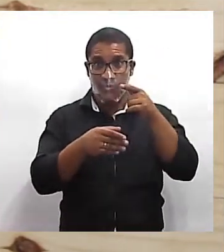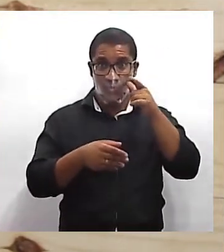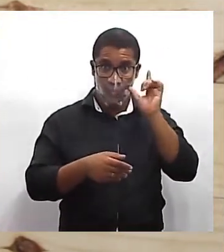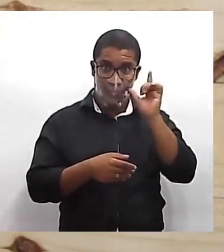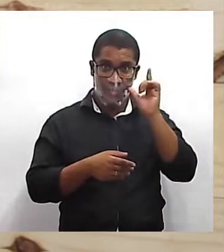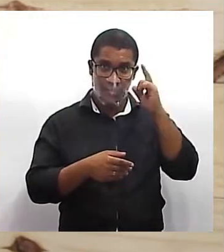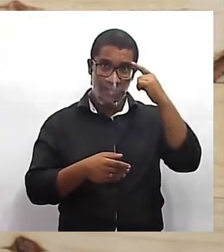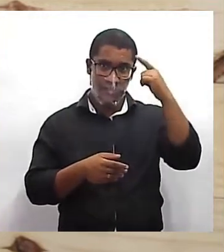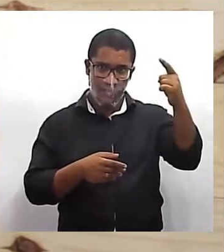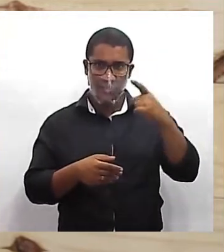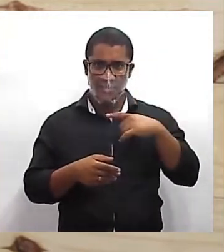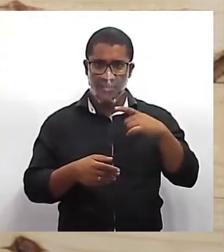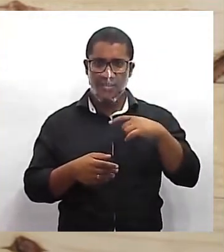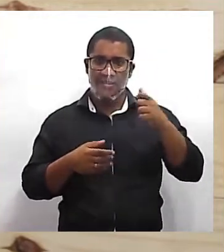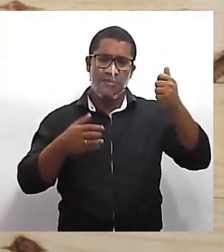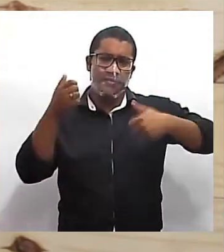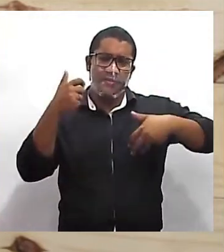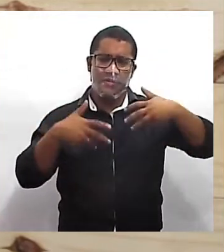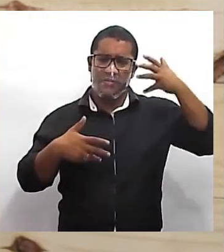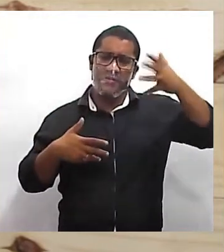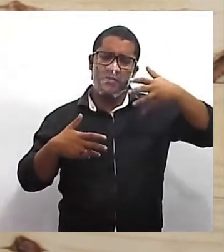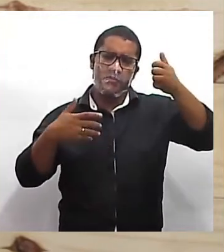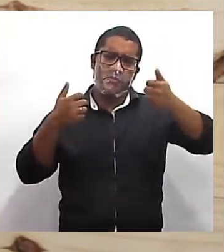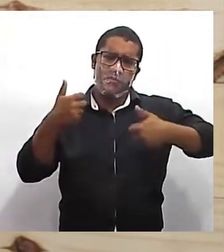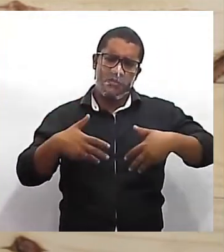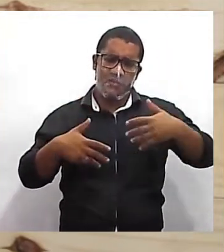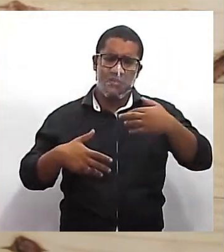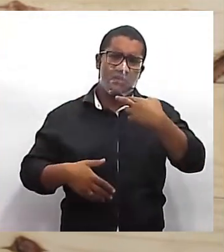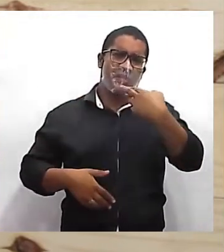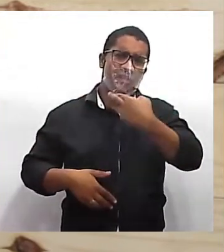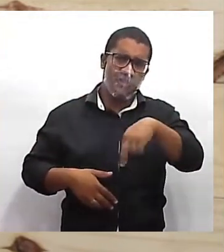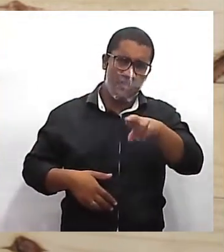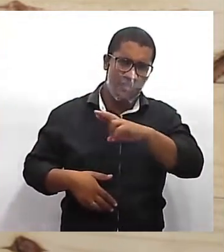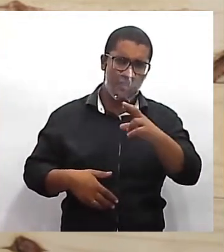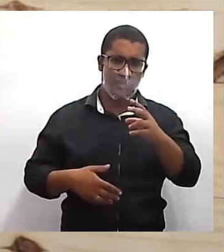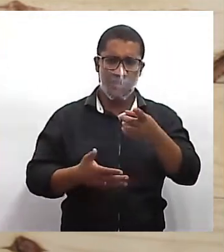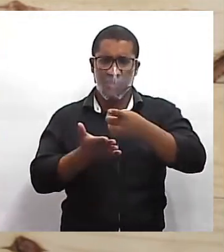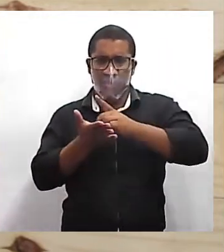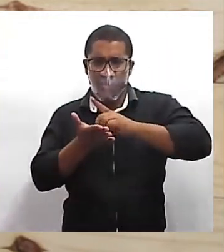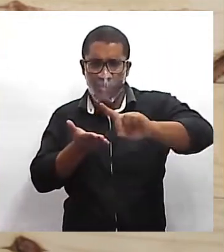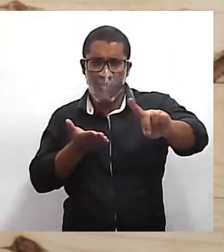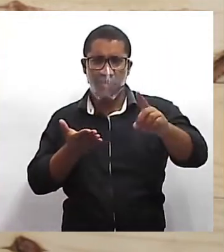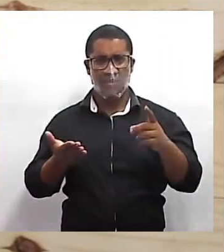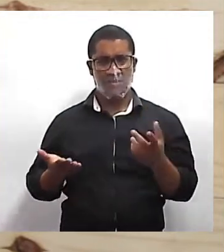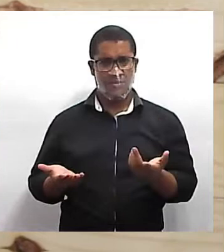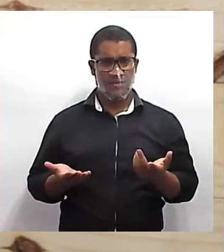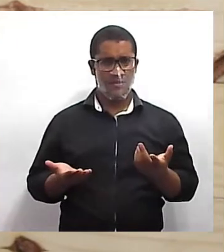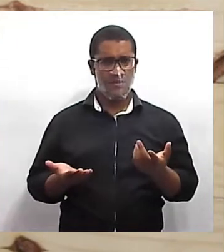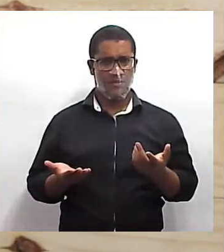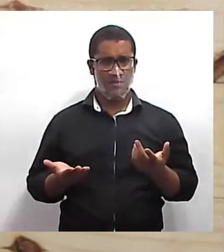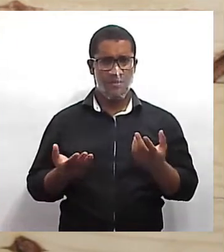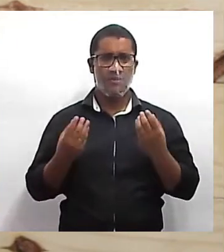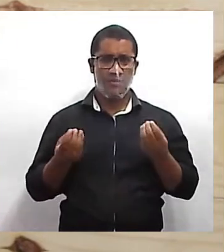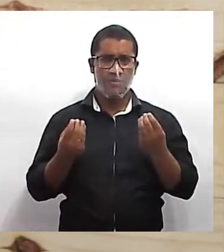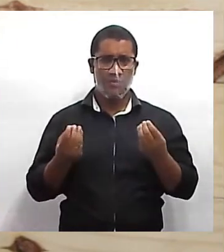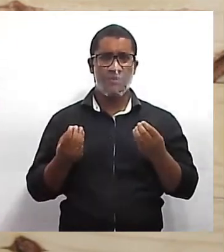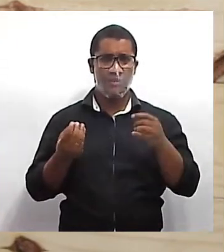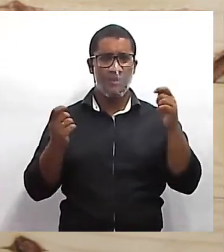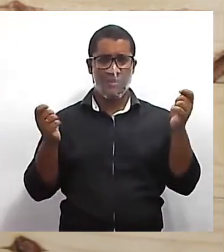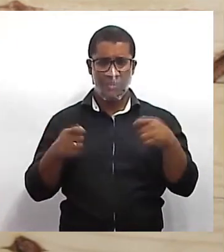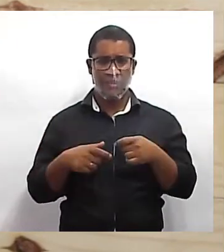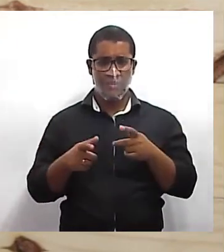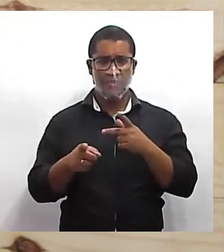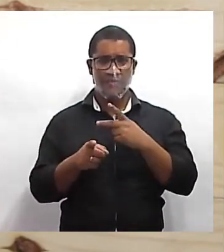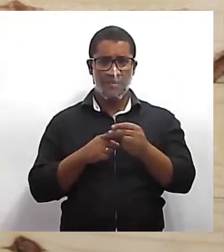discurso religioso, como o discurso de ódio ainda assim elege